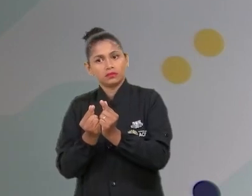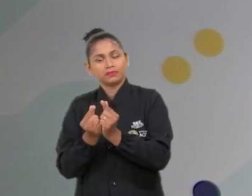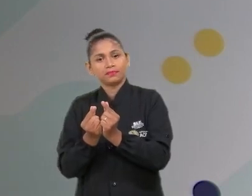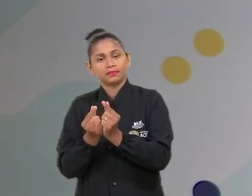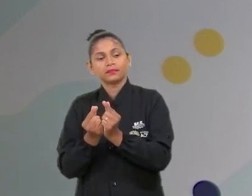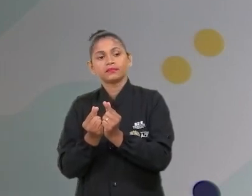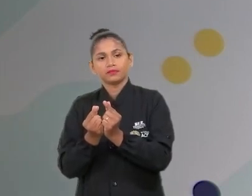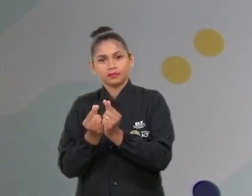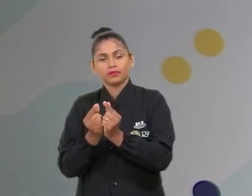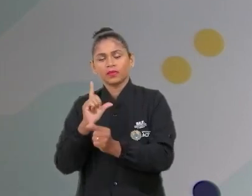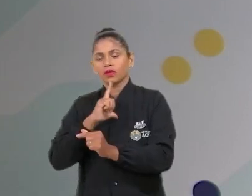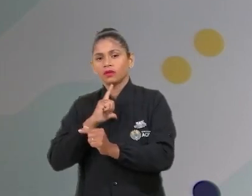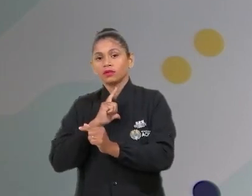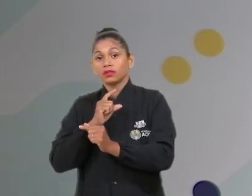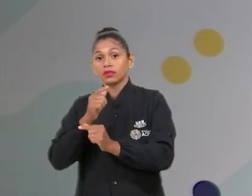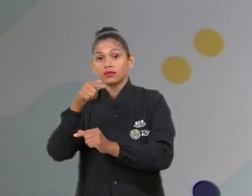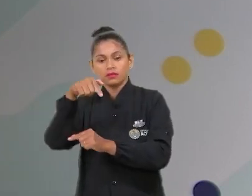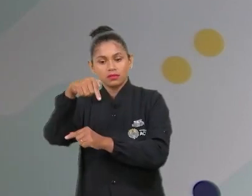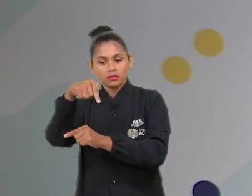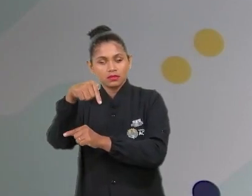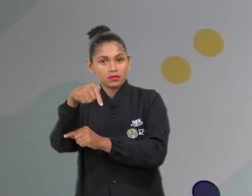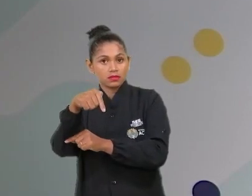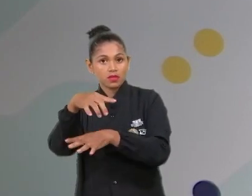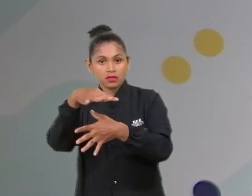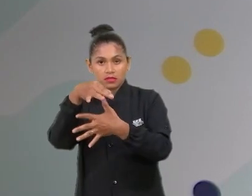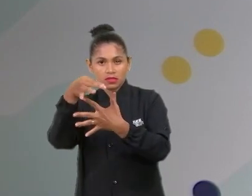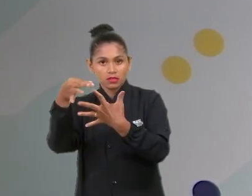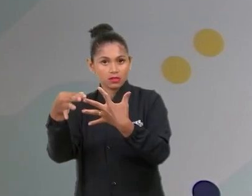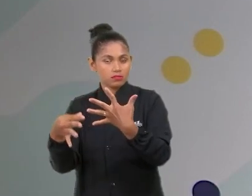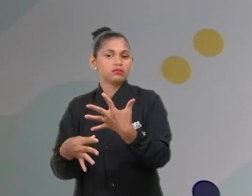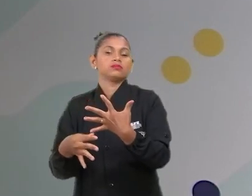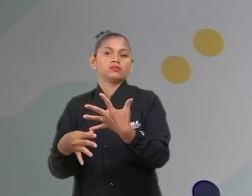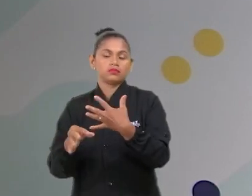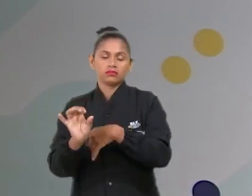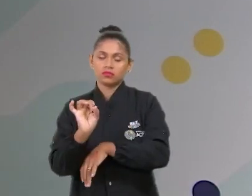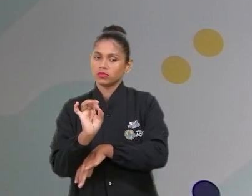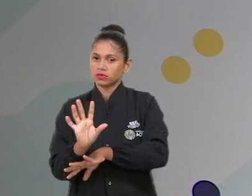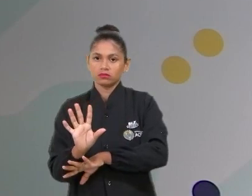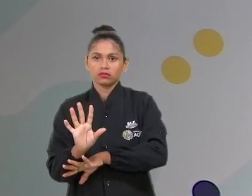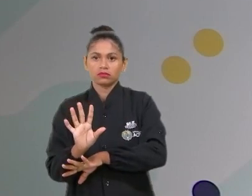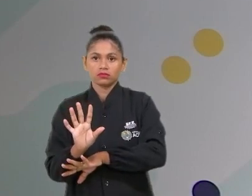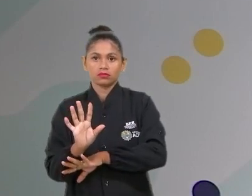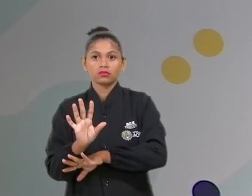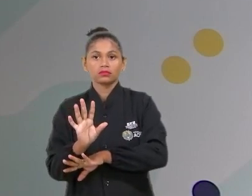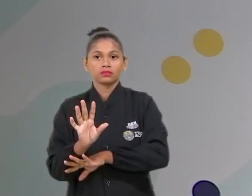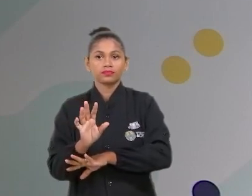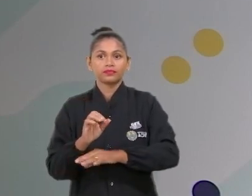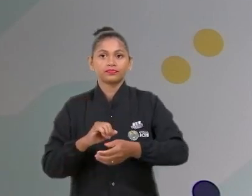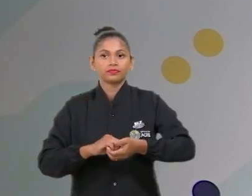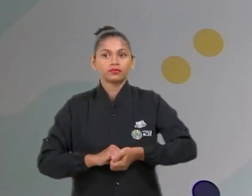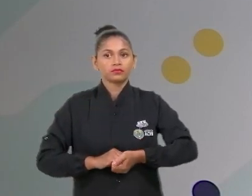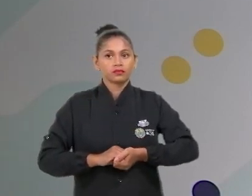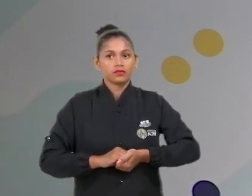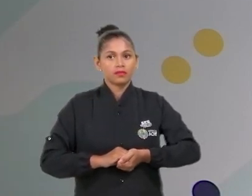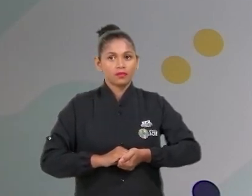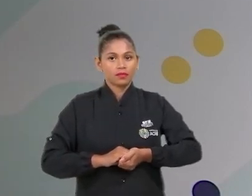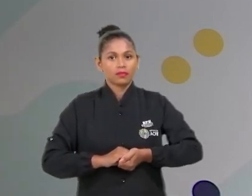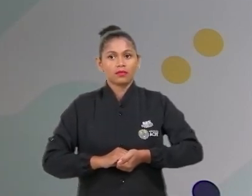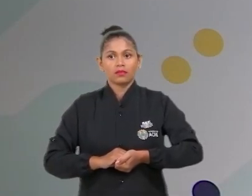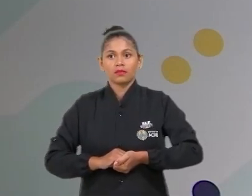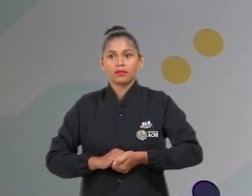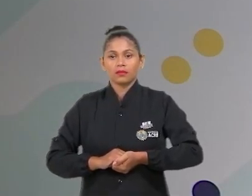aí um total de 7 elementos químicos de toda a tabela periódica, onde se encaixa aí nesse